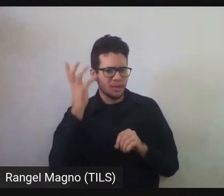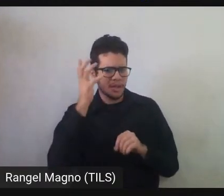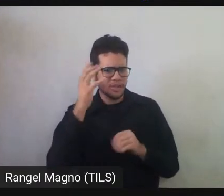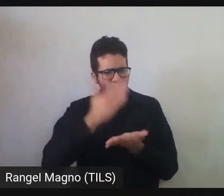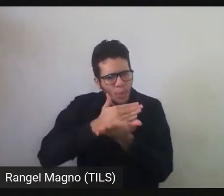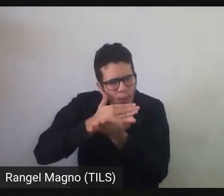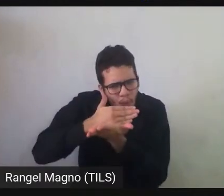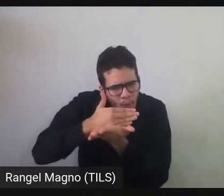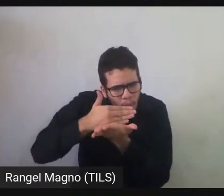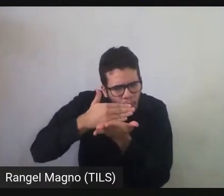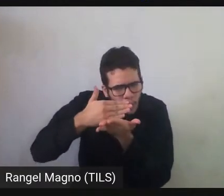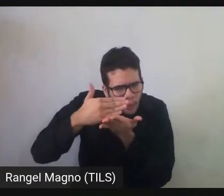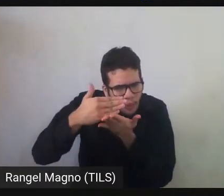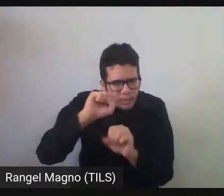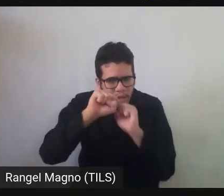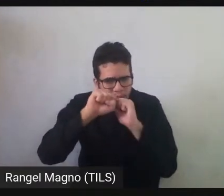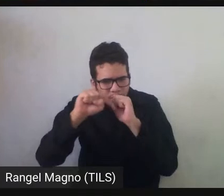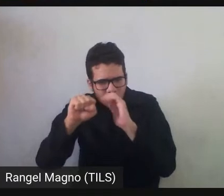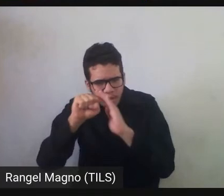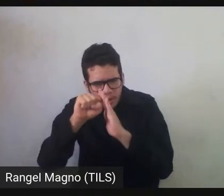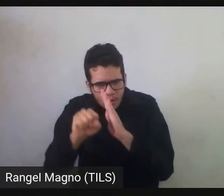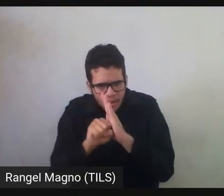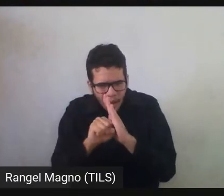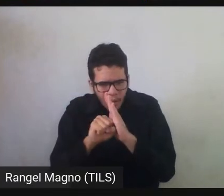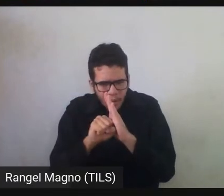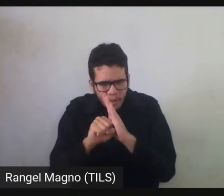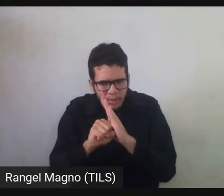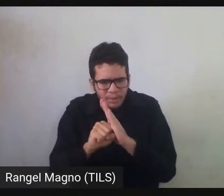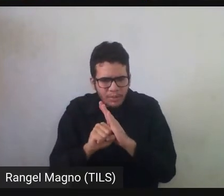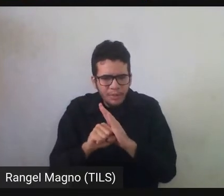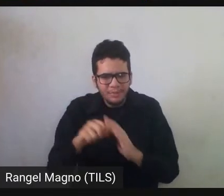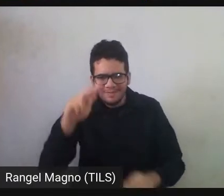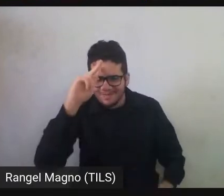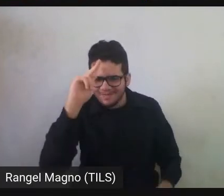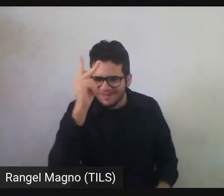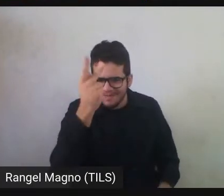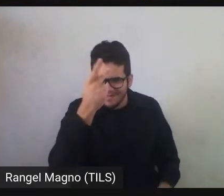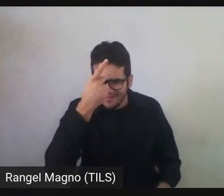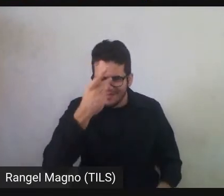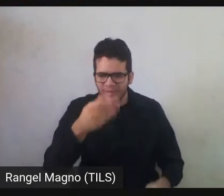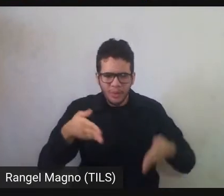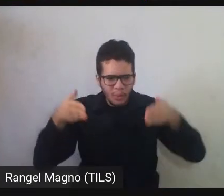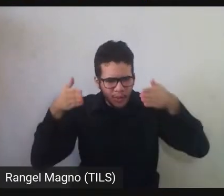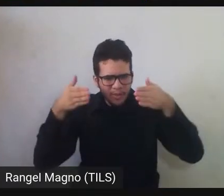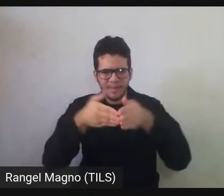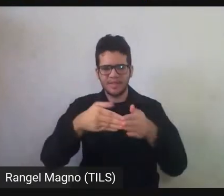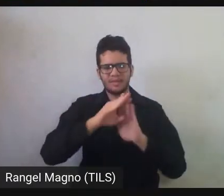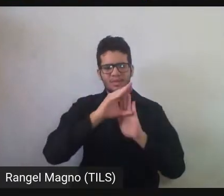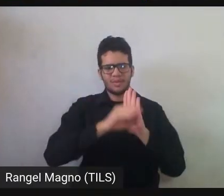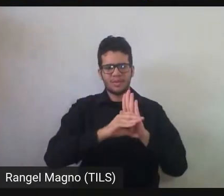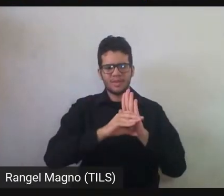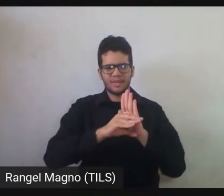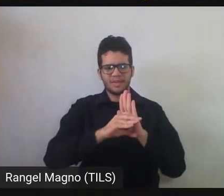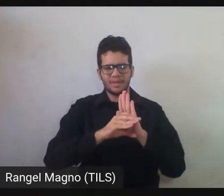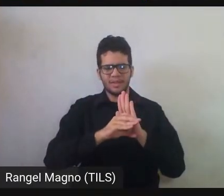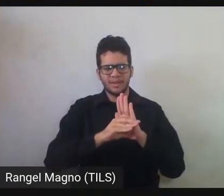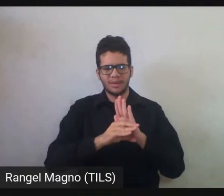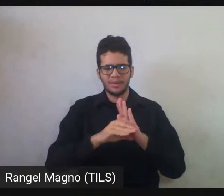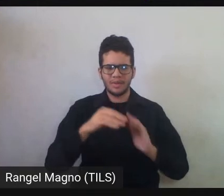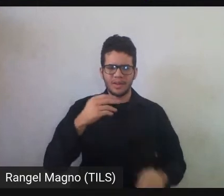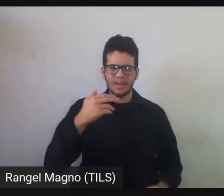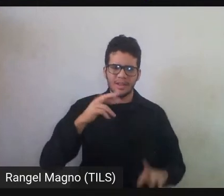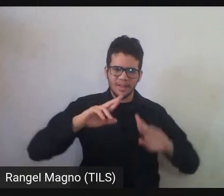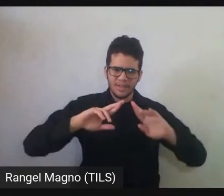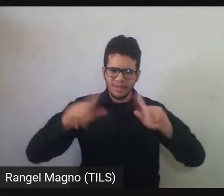século quando ele está dando as aulas ele já tem um conceito muito específico para a língua e um conceito muito específico para a linguagem